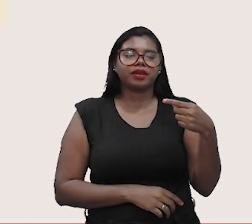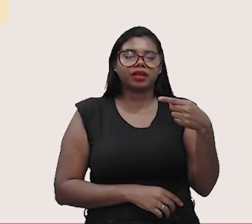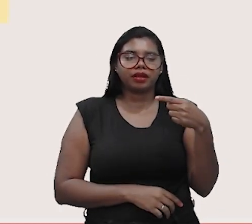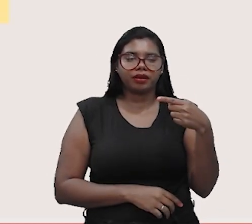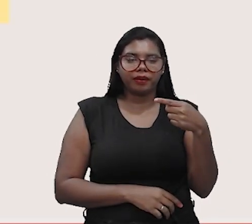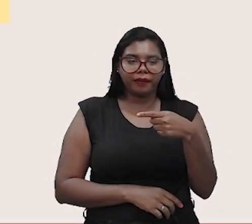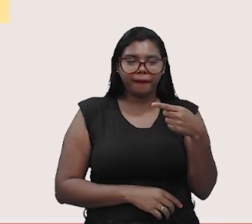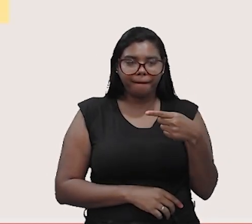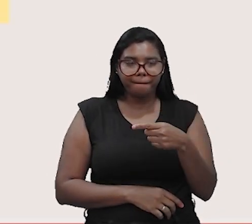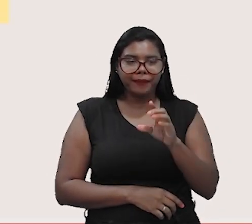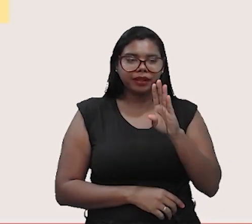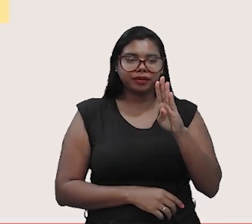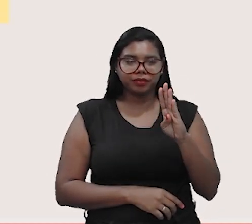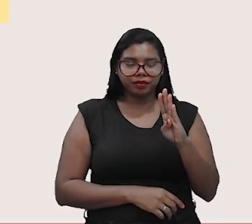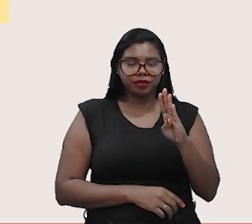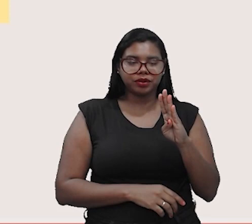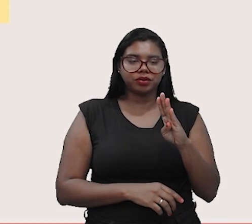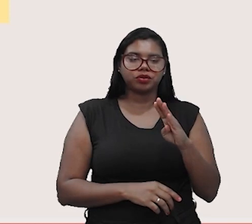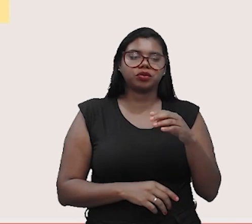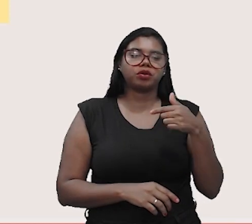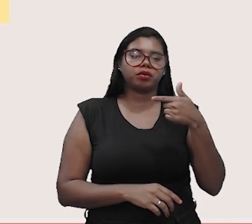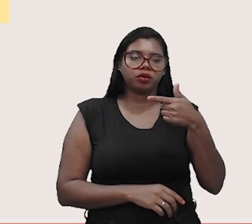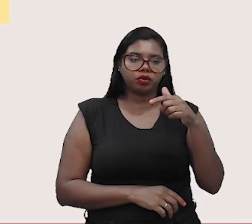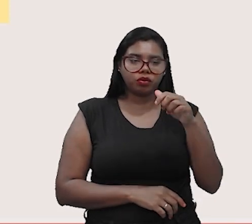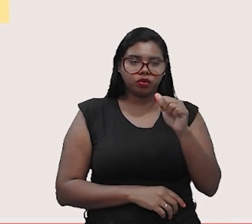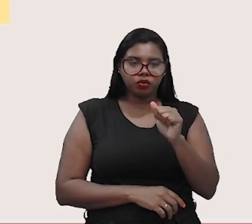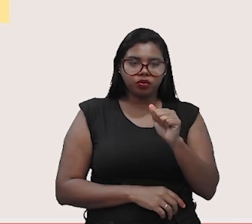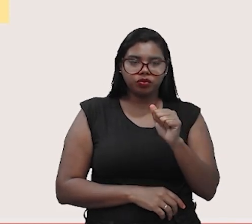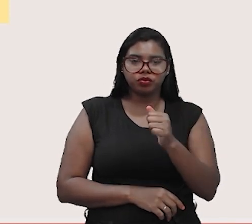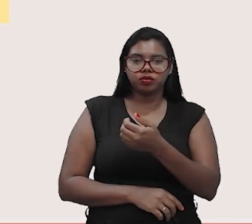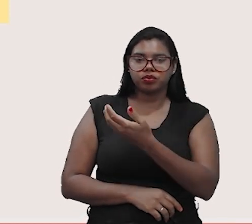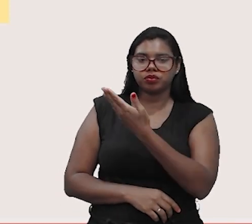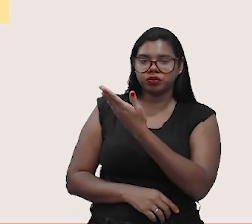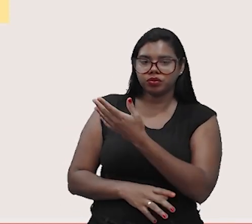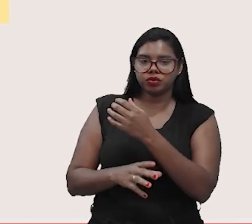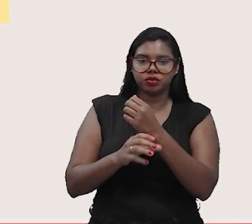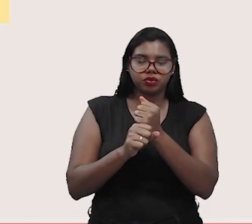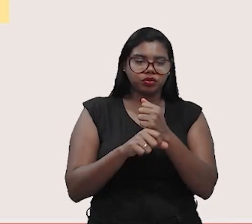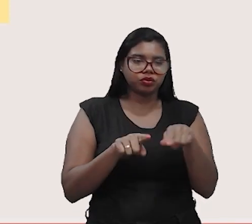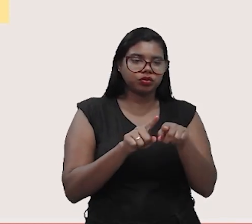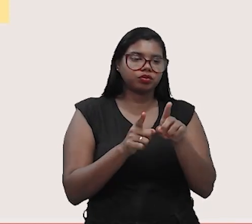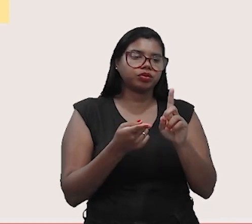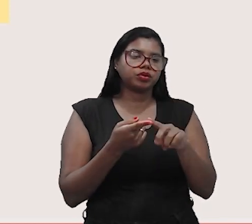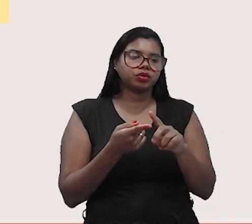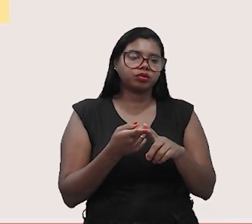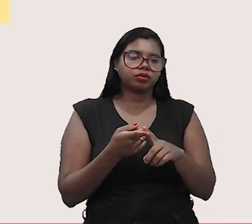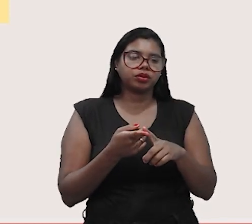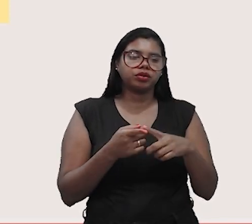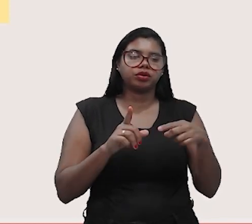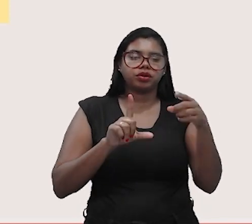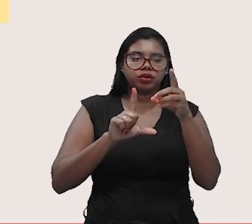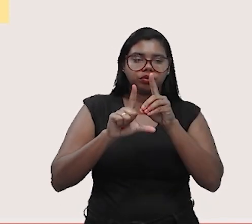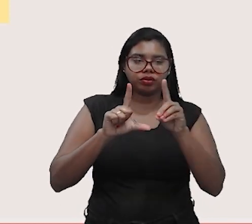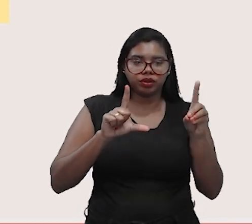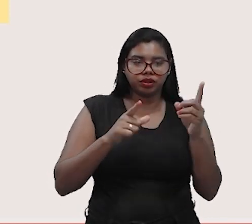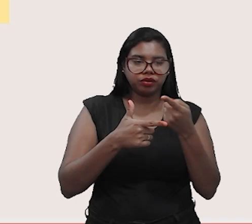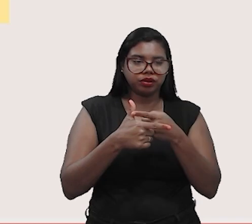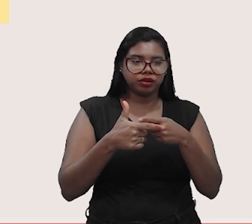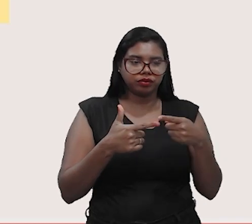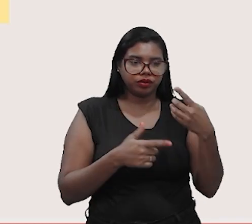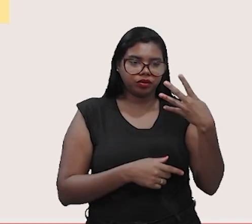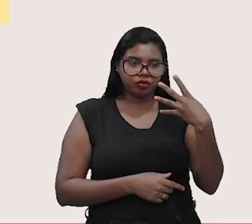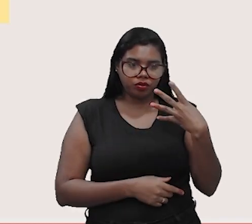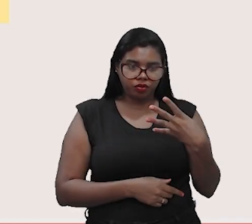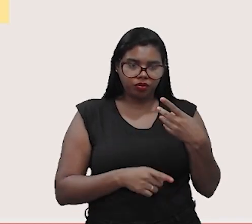2a. E se eu quero encontrar o y do vértice, eu calculo pelo negativo do delta dividido por 4 vezes